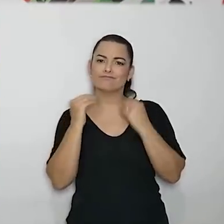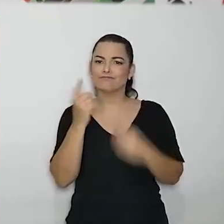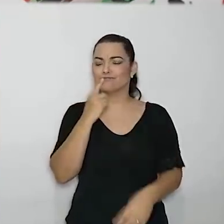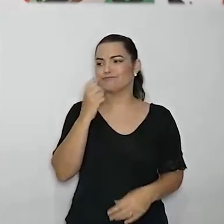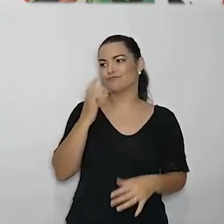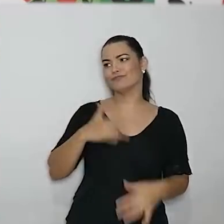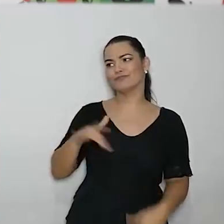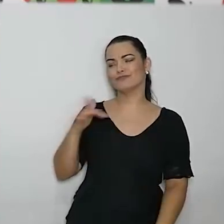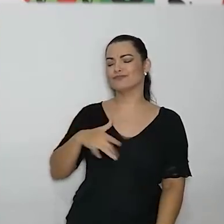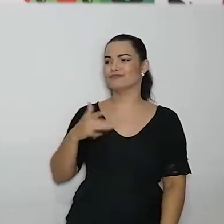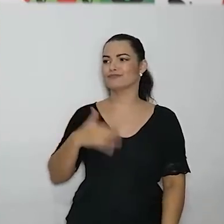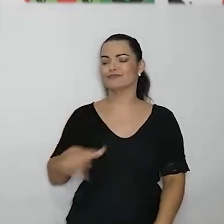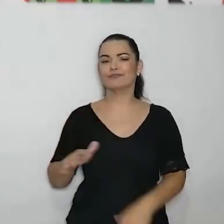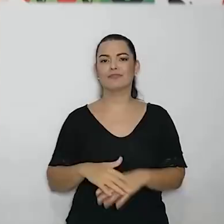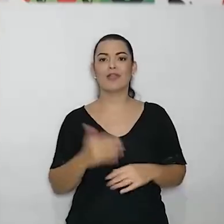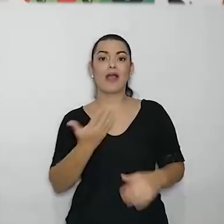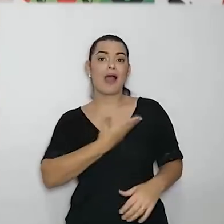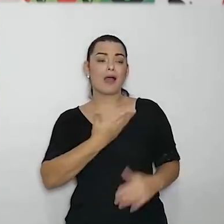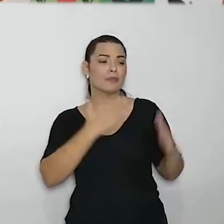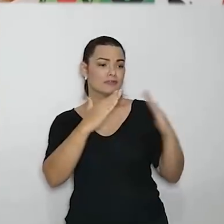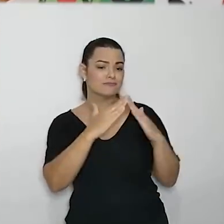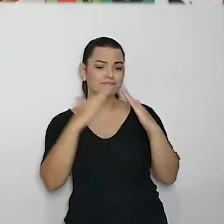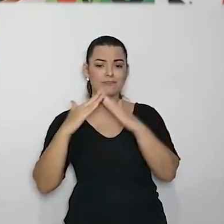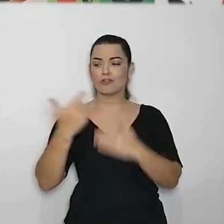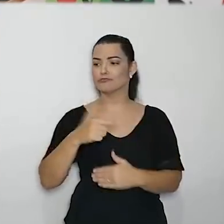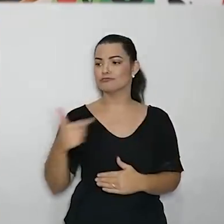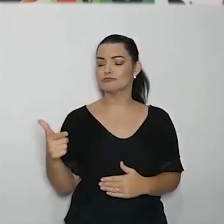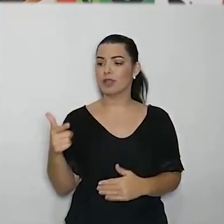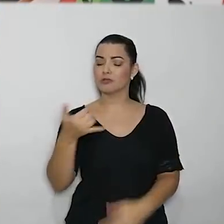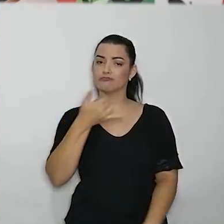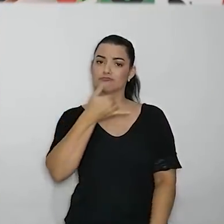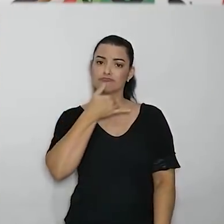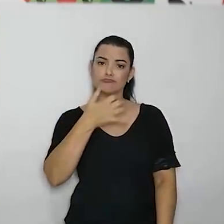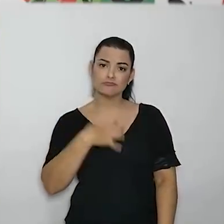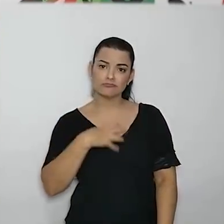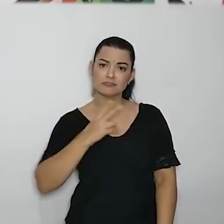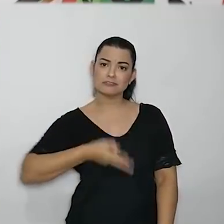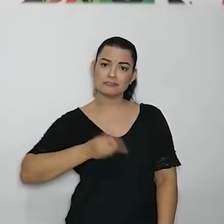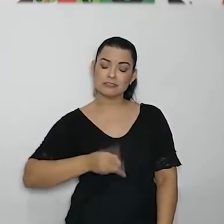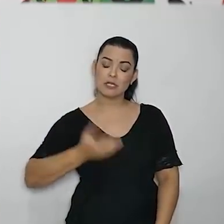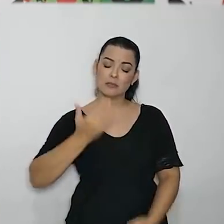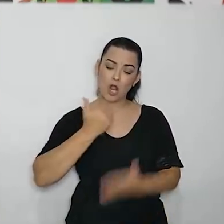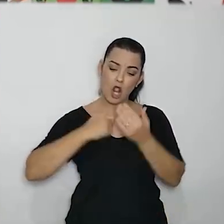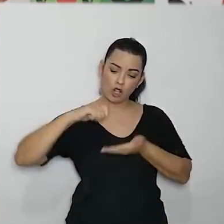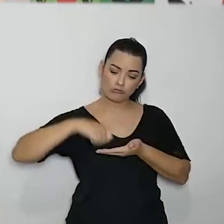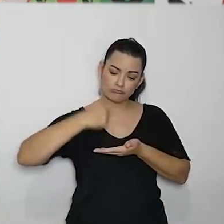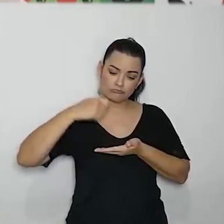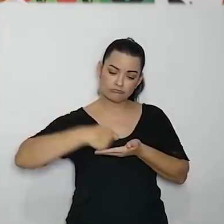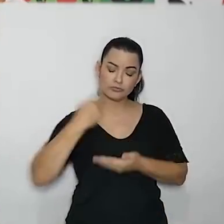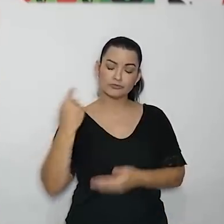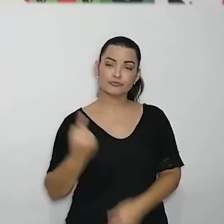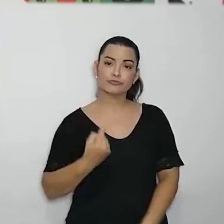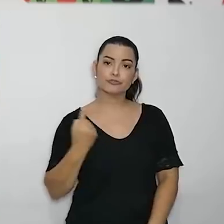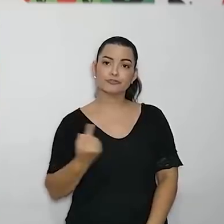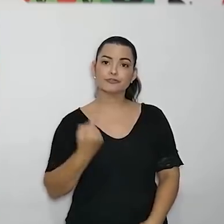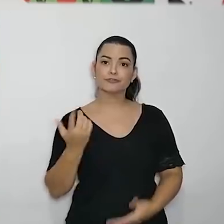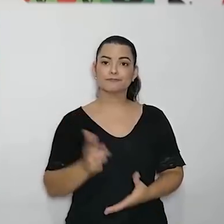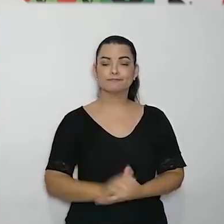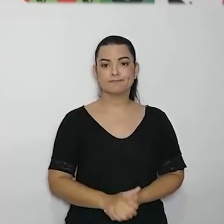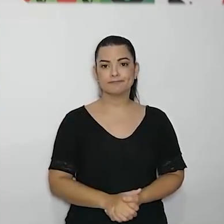tristonho, acabrunhado, jantava sozinho seu nhoque com